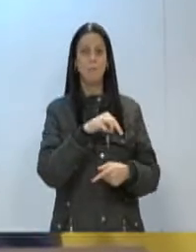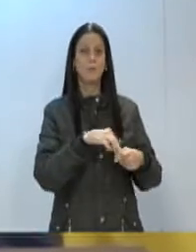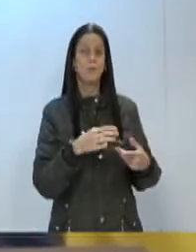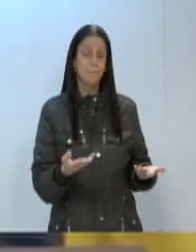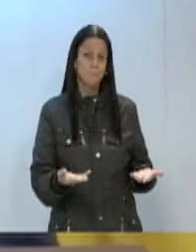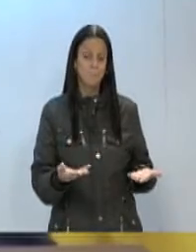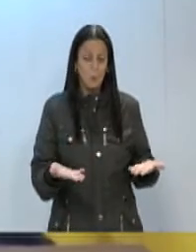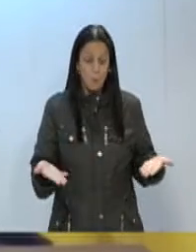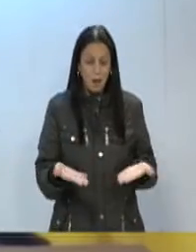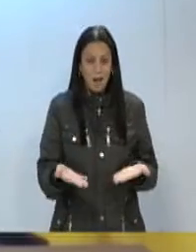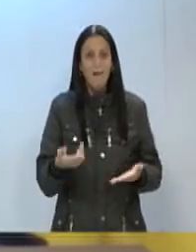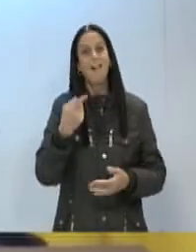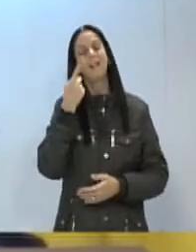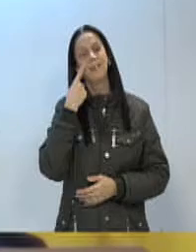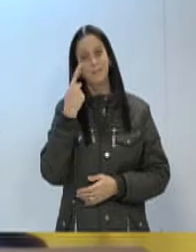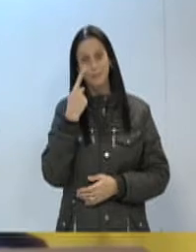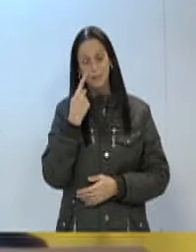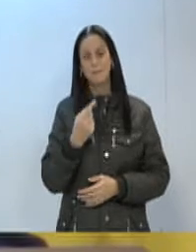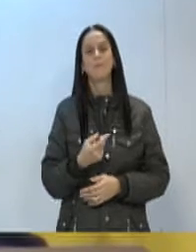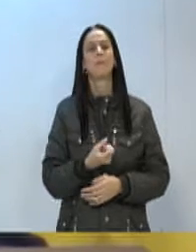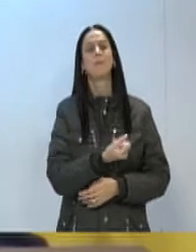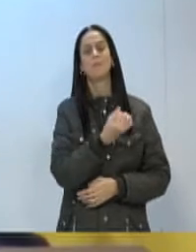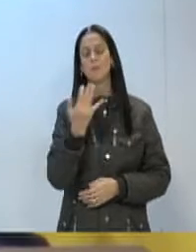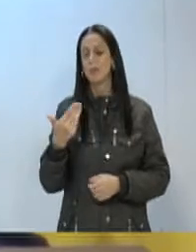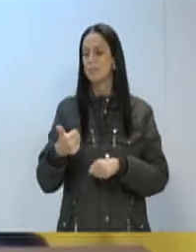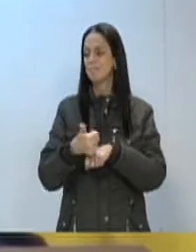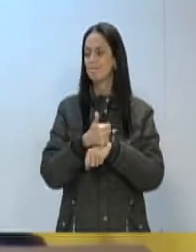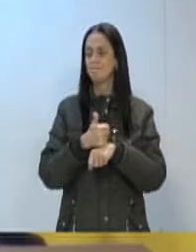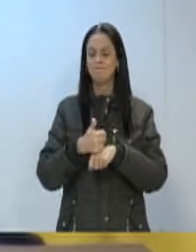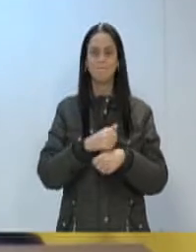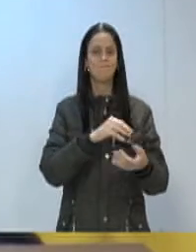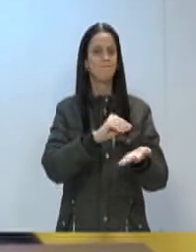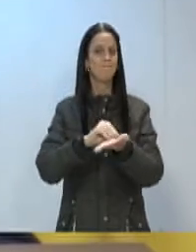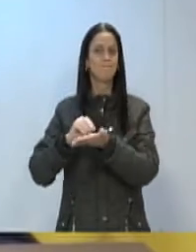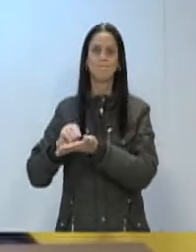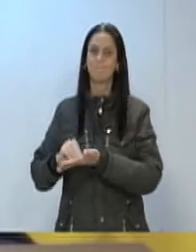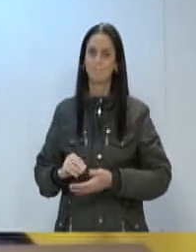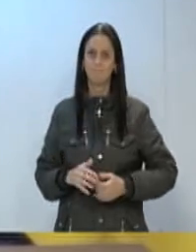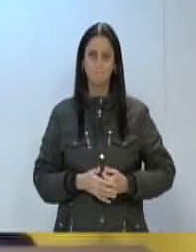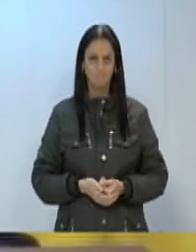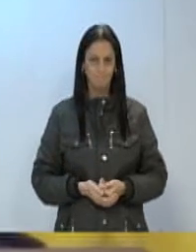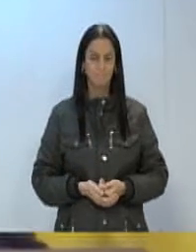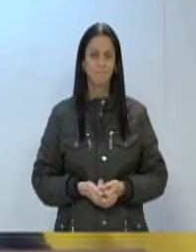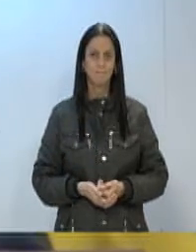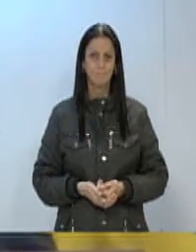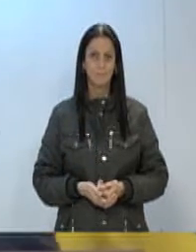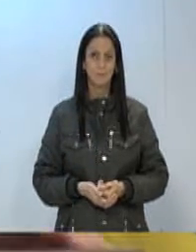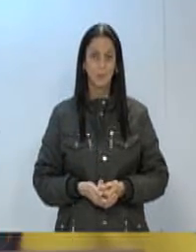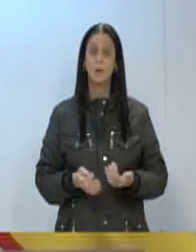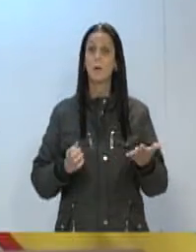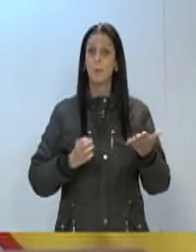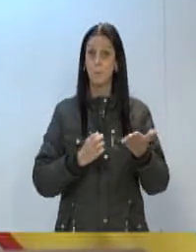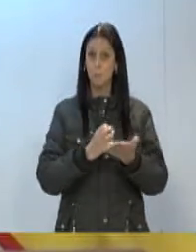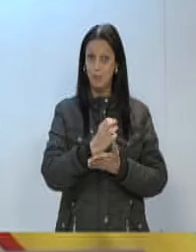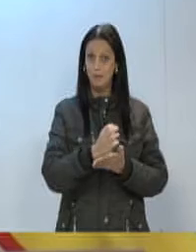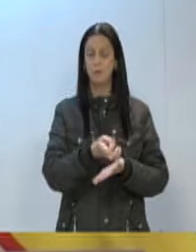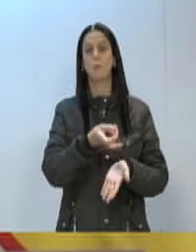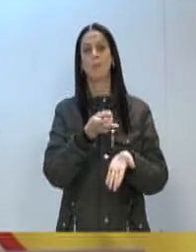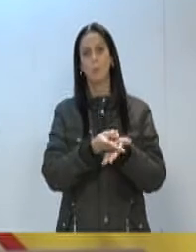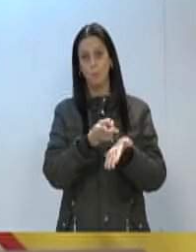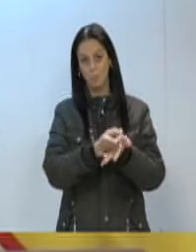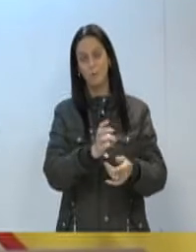viu agora o reflexo desse faltando vários professores no município só não foi pior porque quem é efetivo não vai